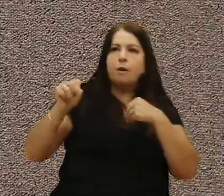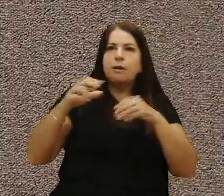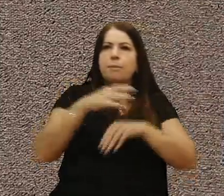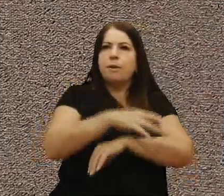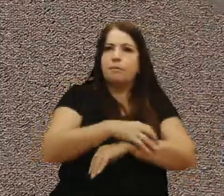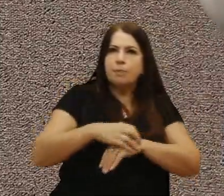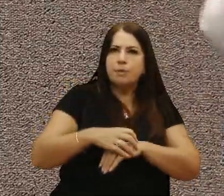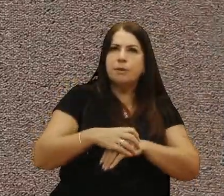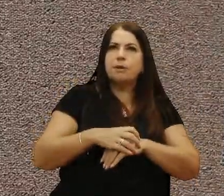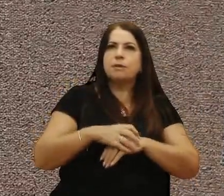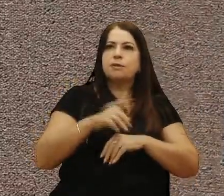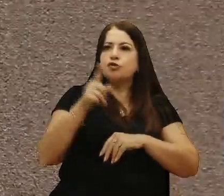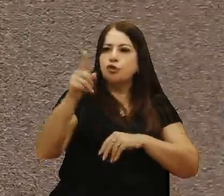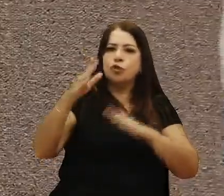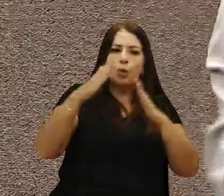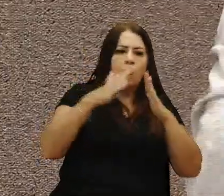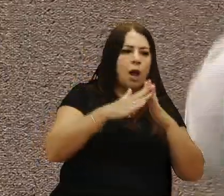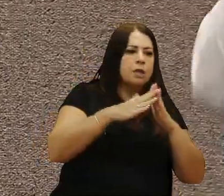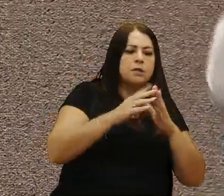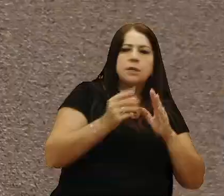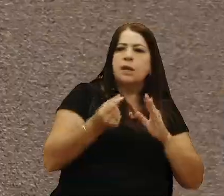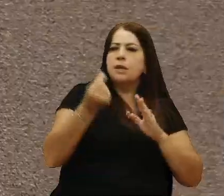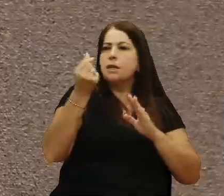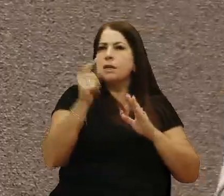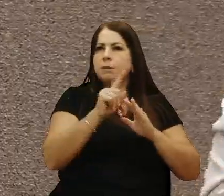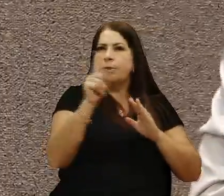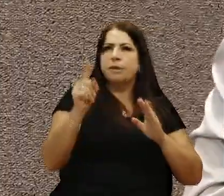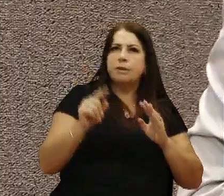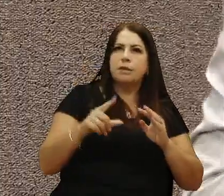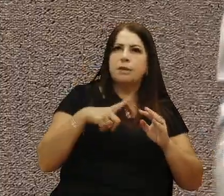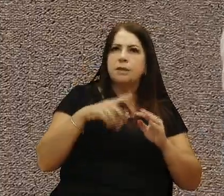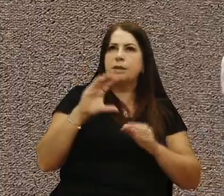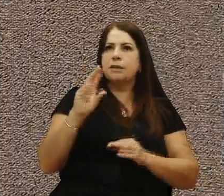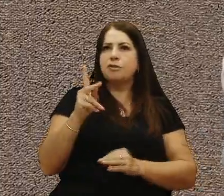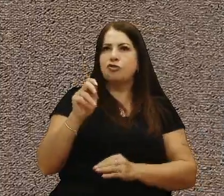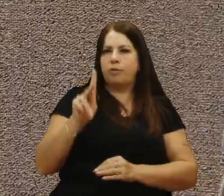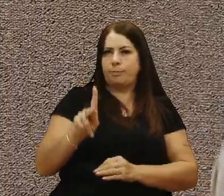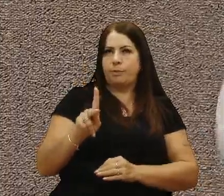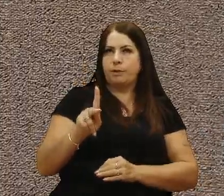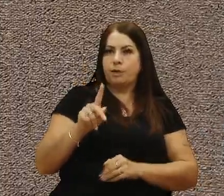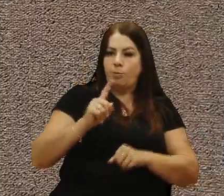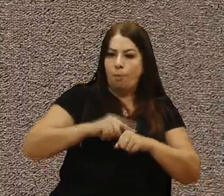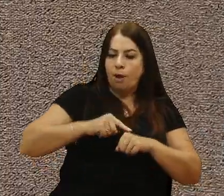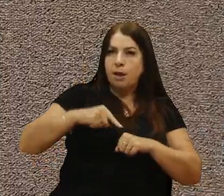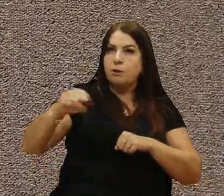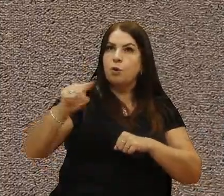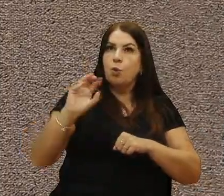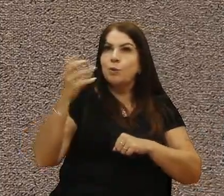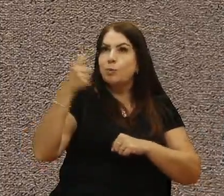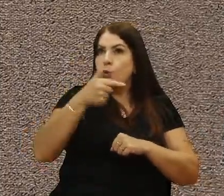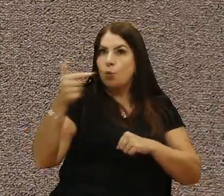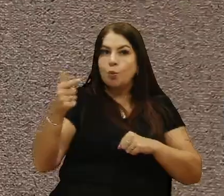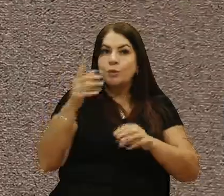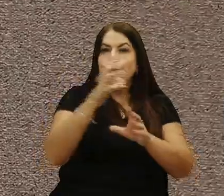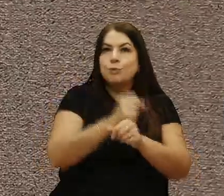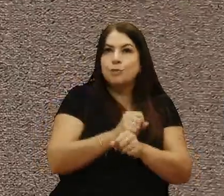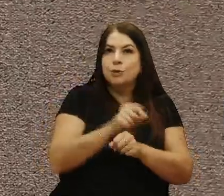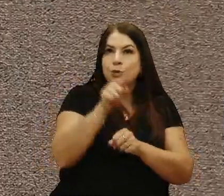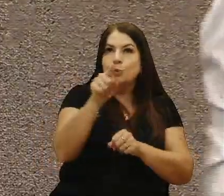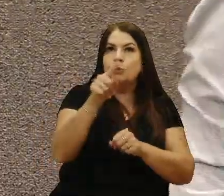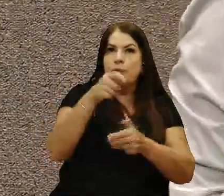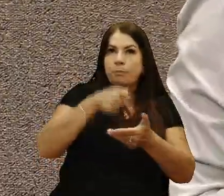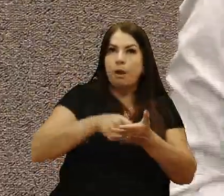de palácio em palácio, de prédio em prédio, e tem que chipar. E daquele momento em diante, se acontecer alguma coisa com aquele animal, tu